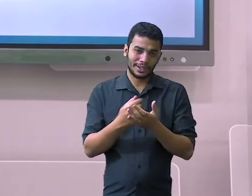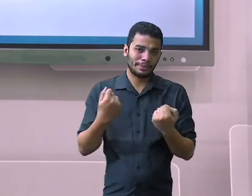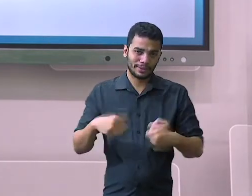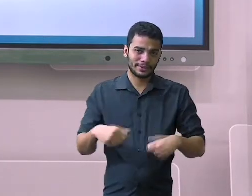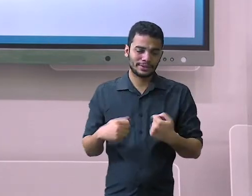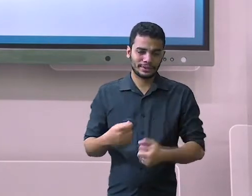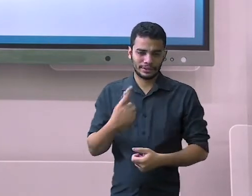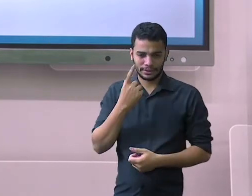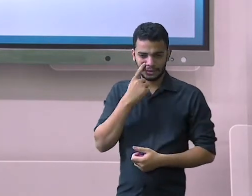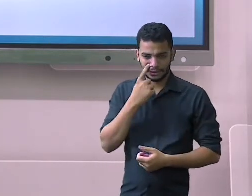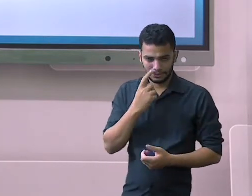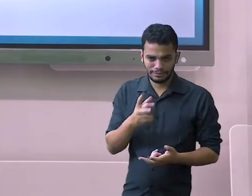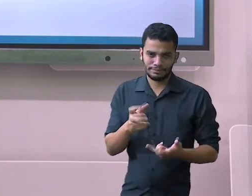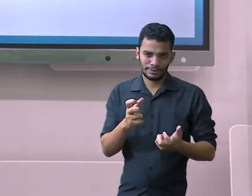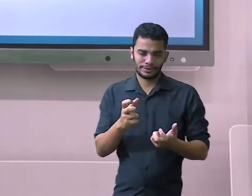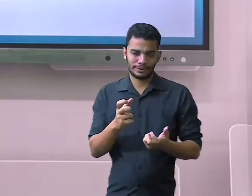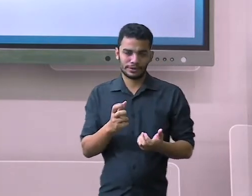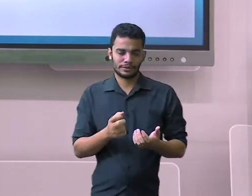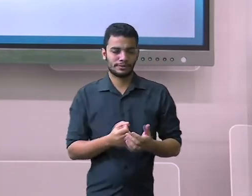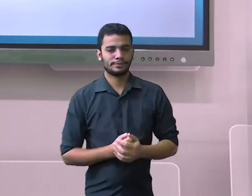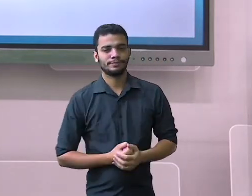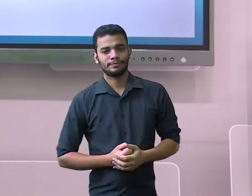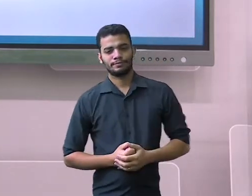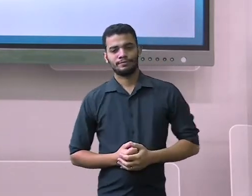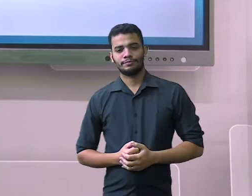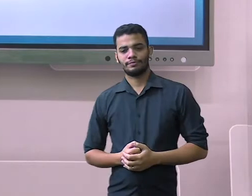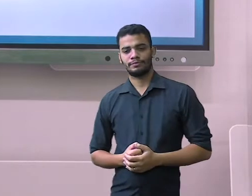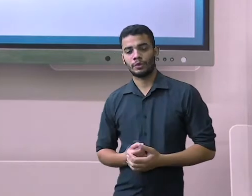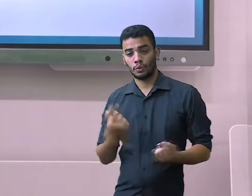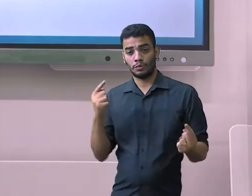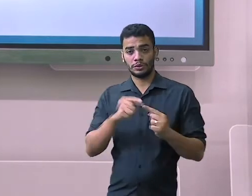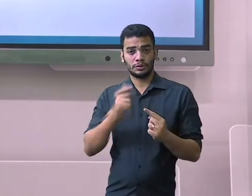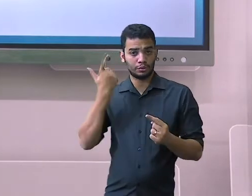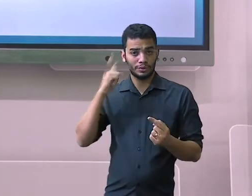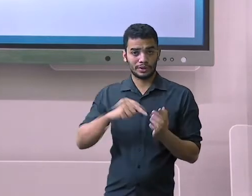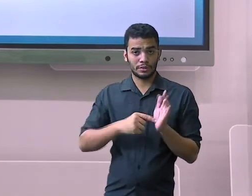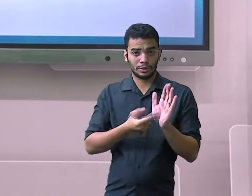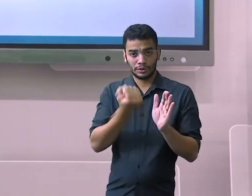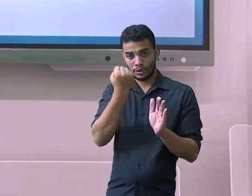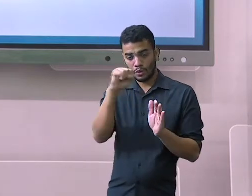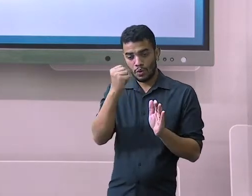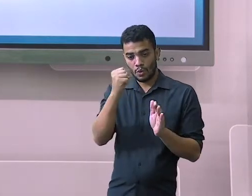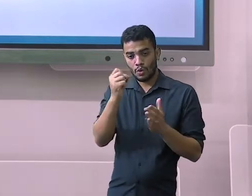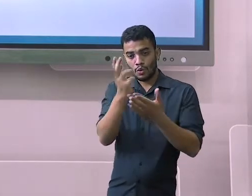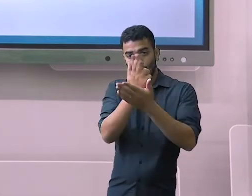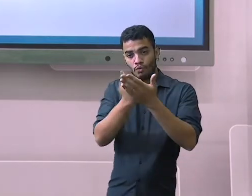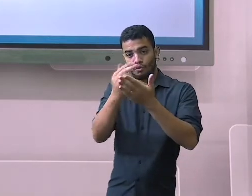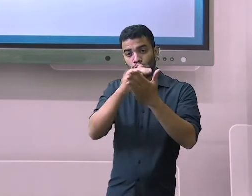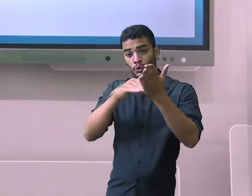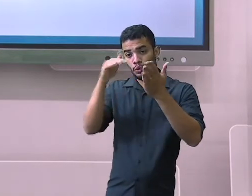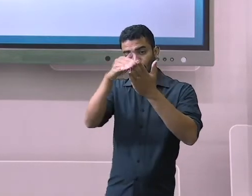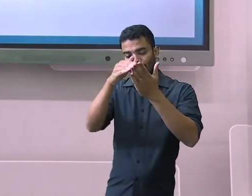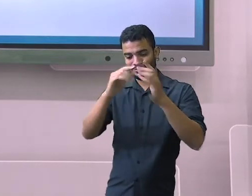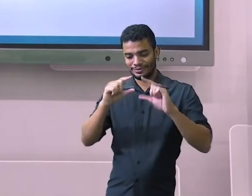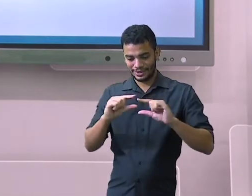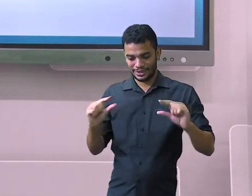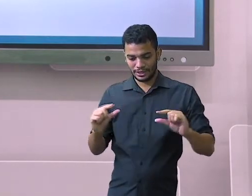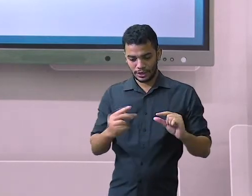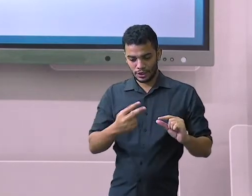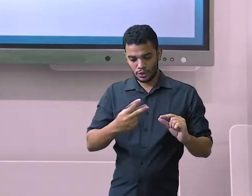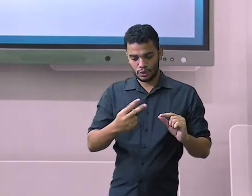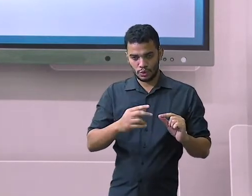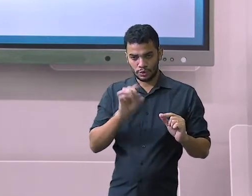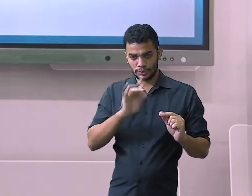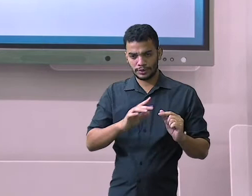outra colori apenas 2 partes, para inteirar 8 sextos. O que caracteriza essas frações? Vamos